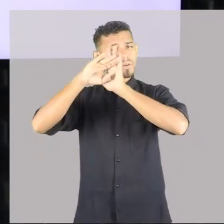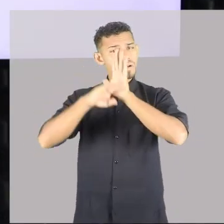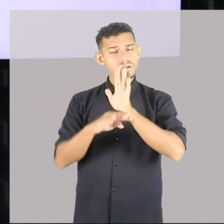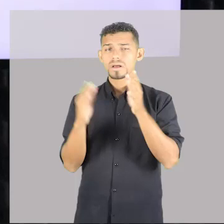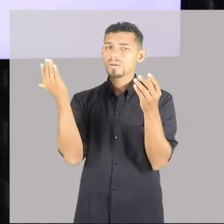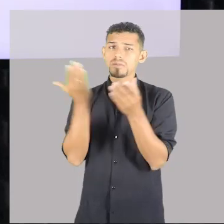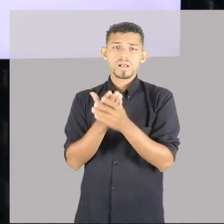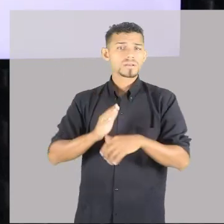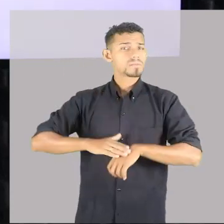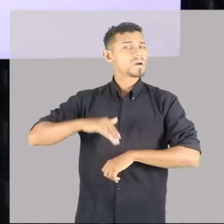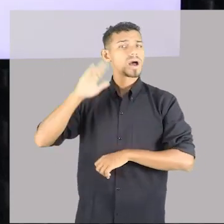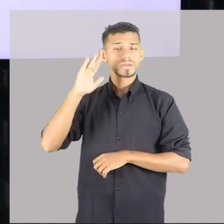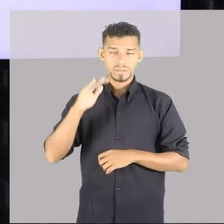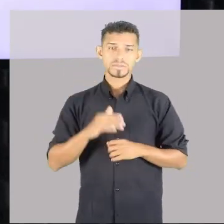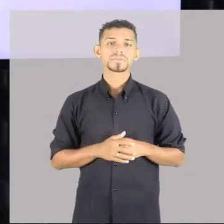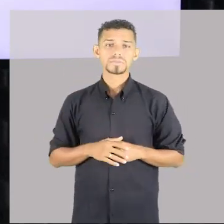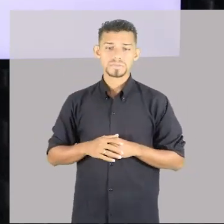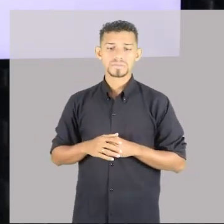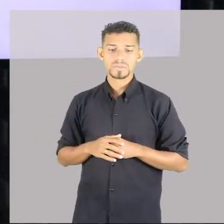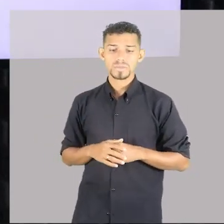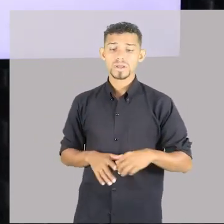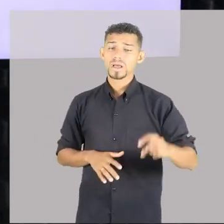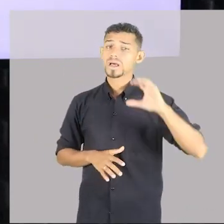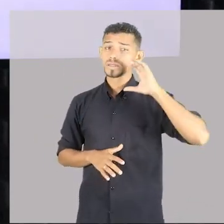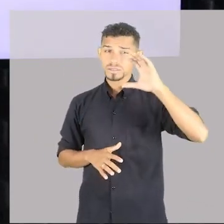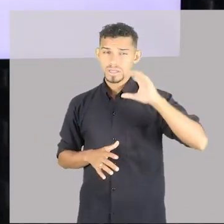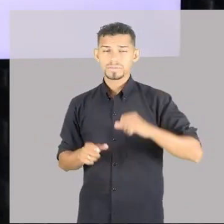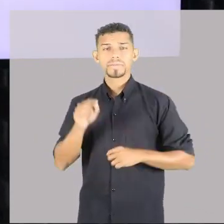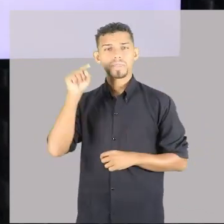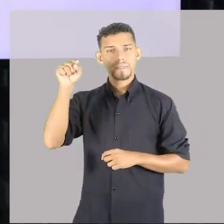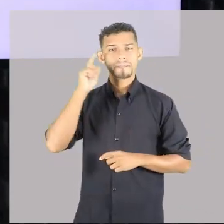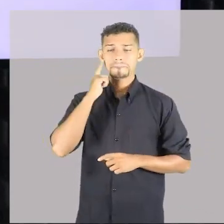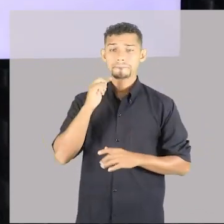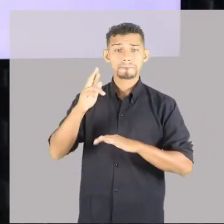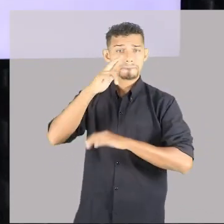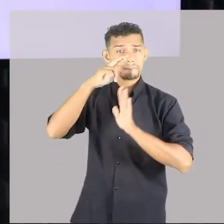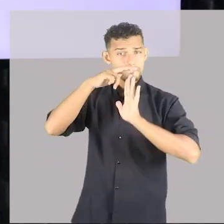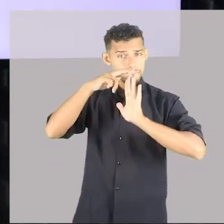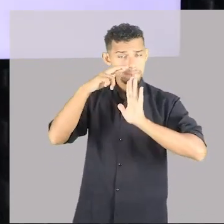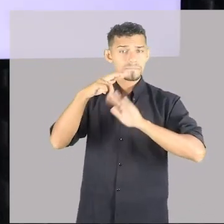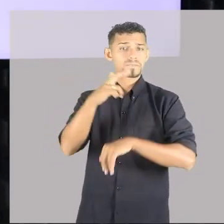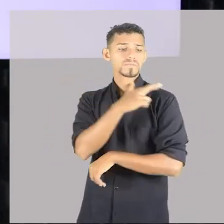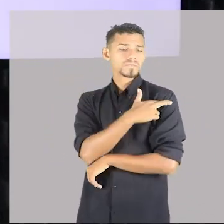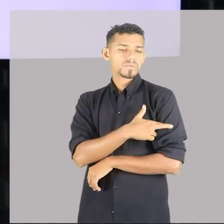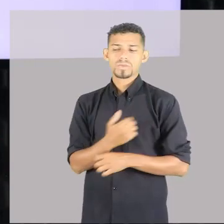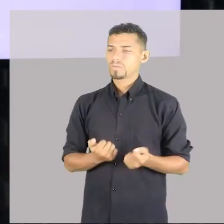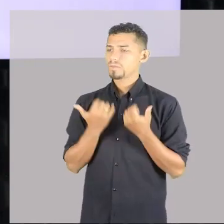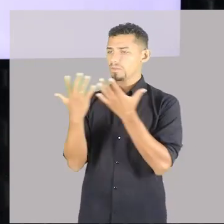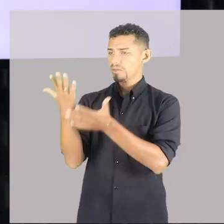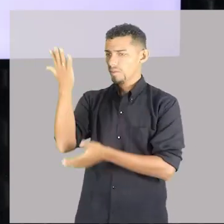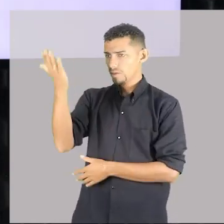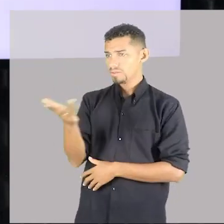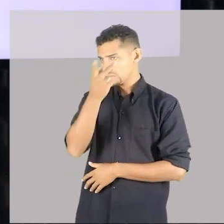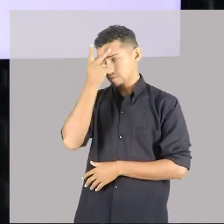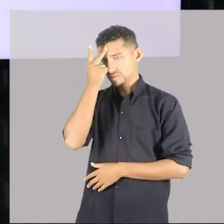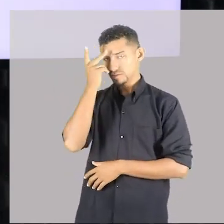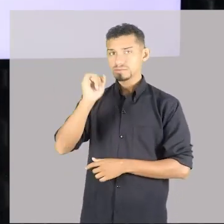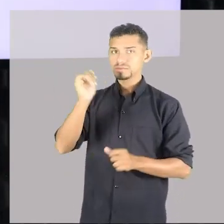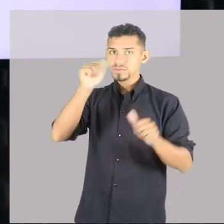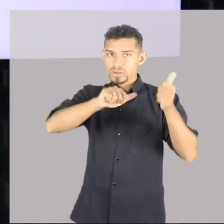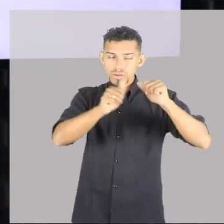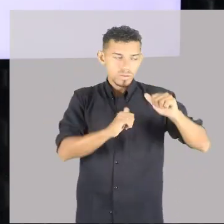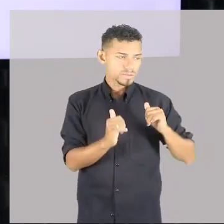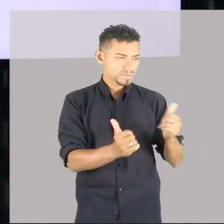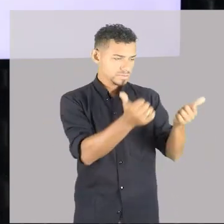mais de 3 instâncias. C. O recurso será dirigido à autoridade que proferiu a decisão, a qual,